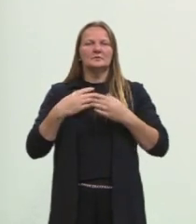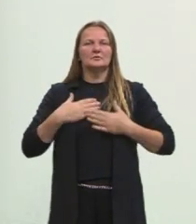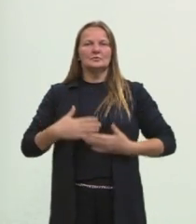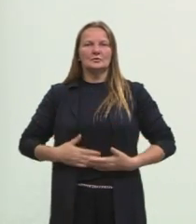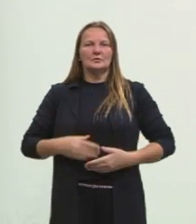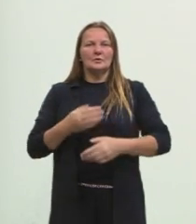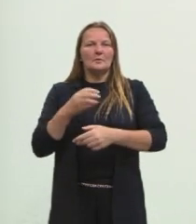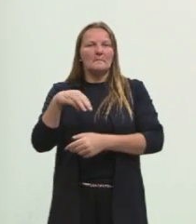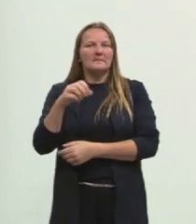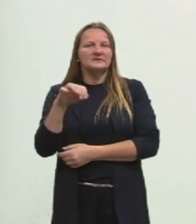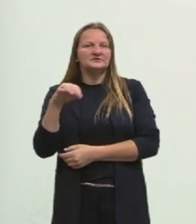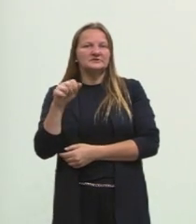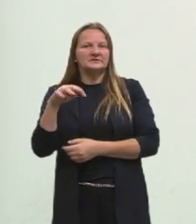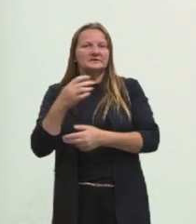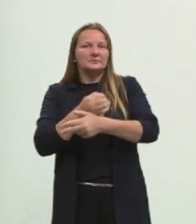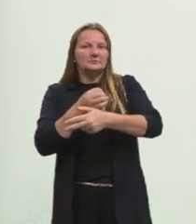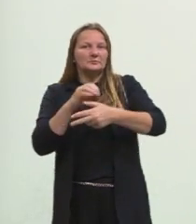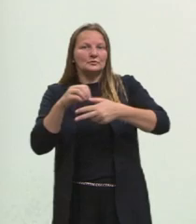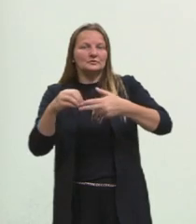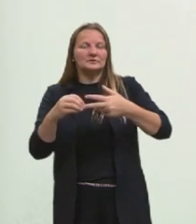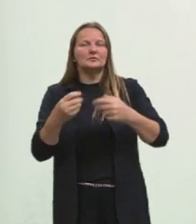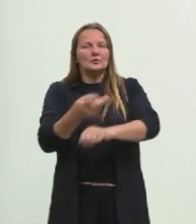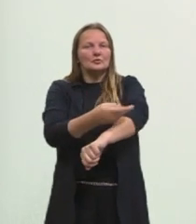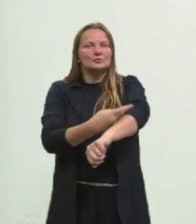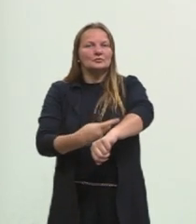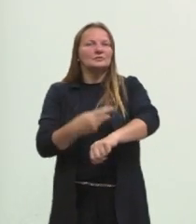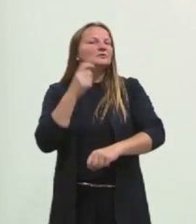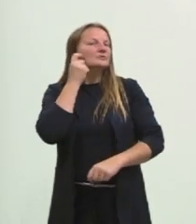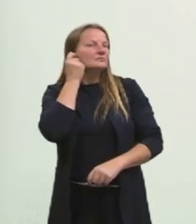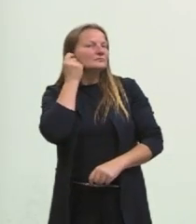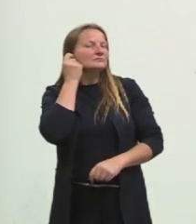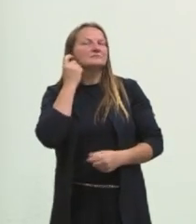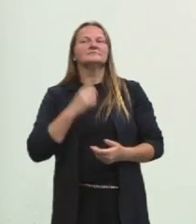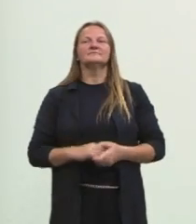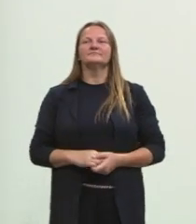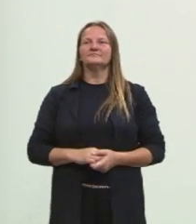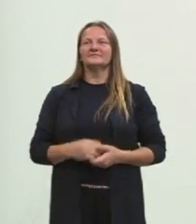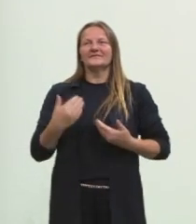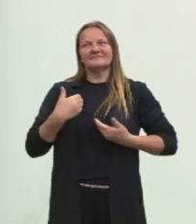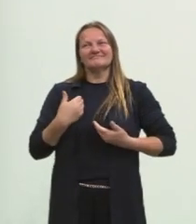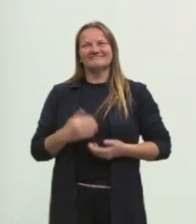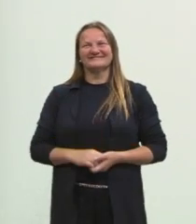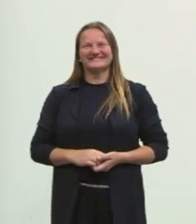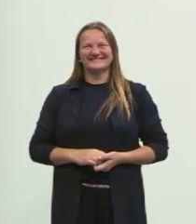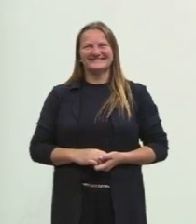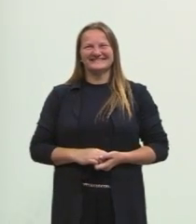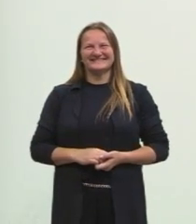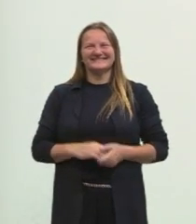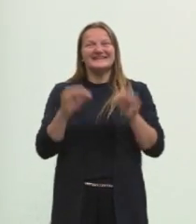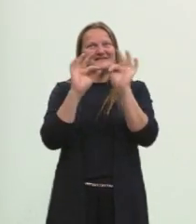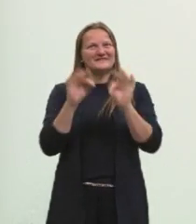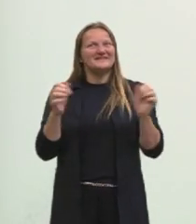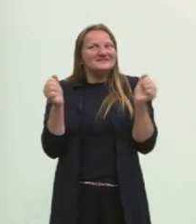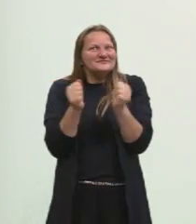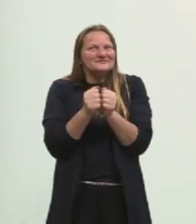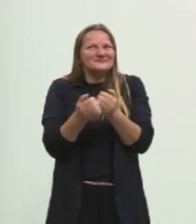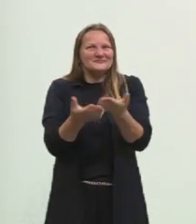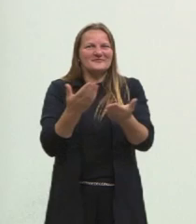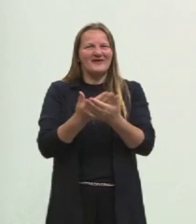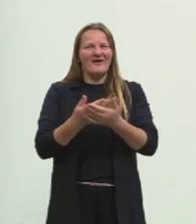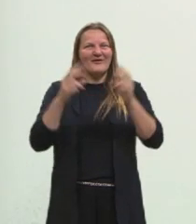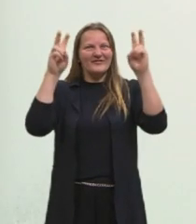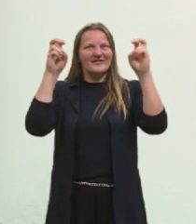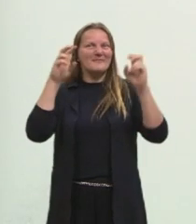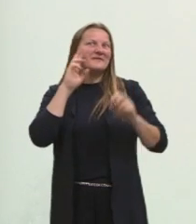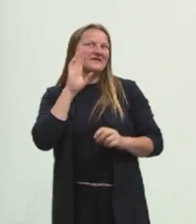camiseta Magenta do projeto algumas tatuagens um brinco na orelha direita e Esse sou eu muito feliz de participar dessa aula com tema